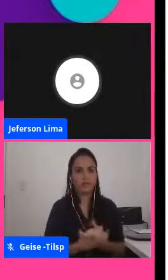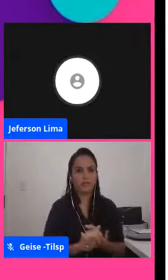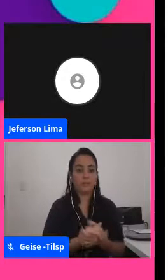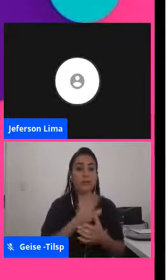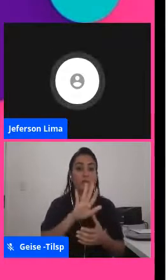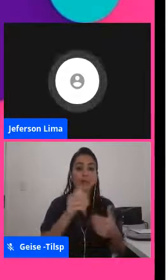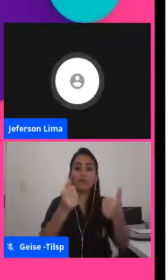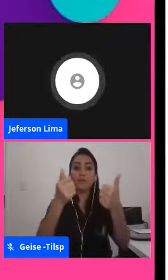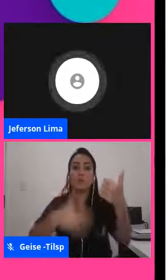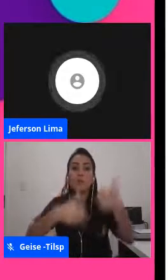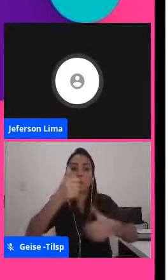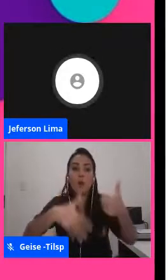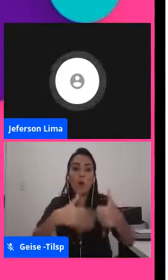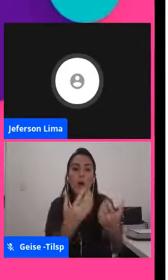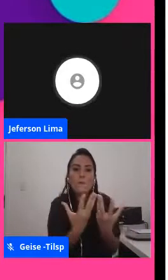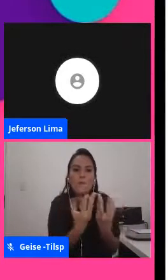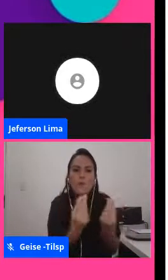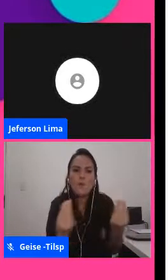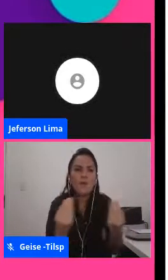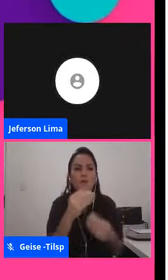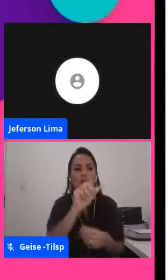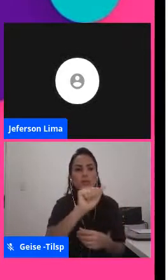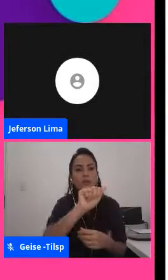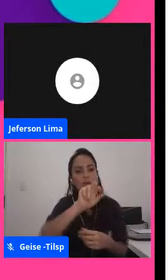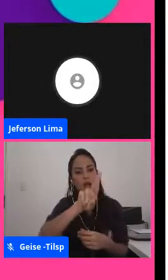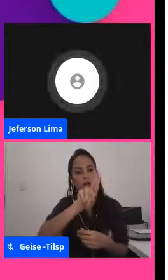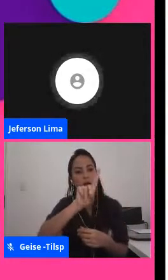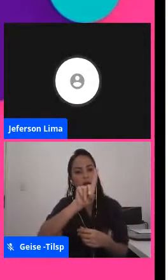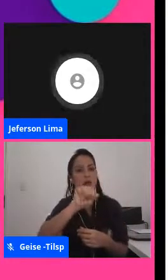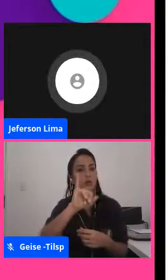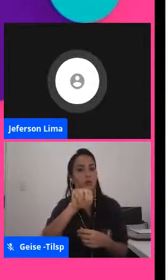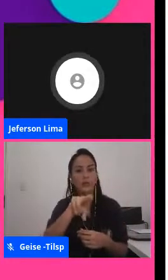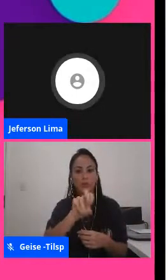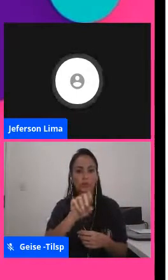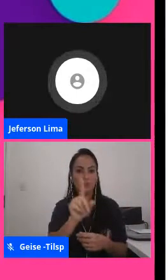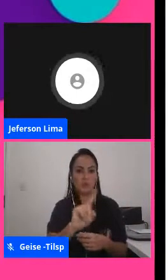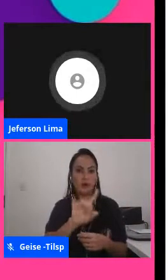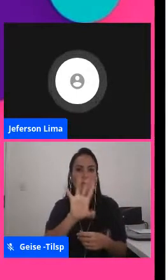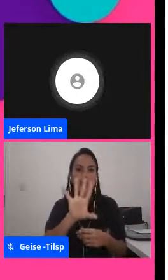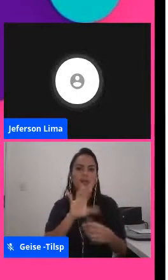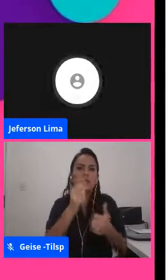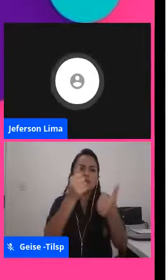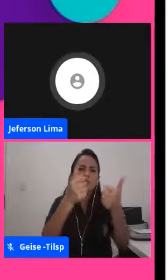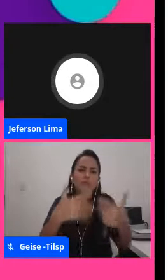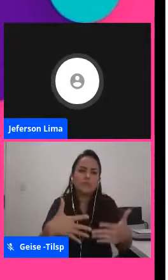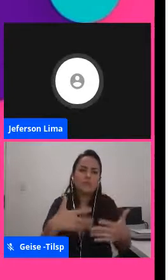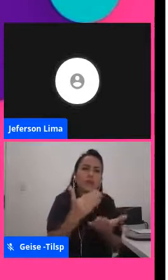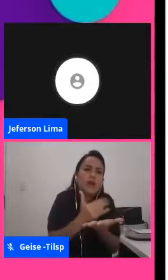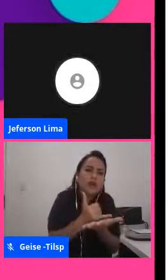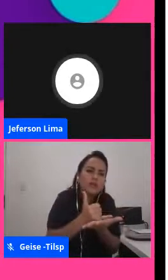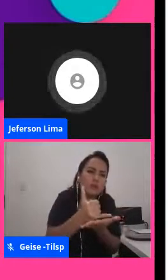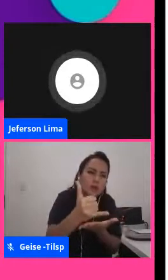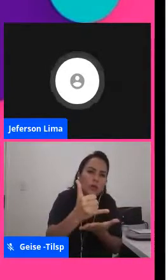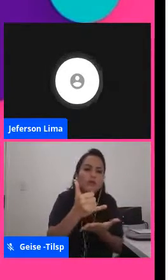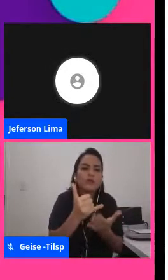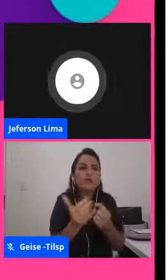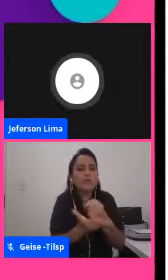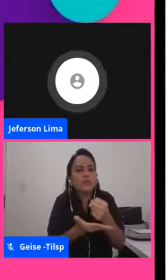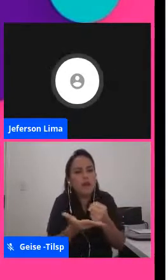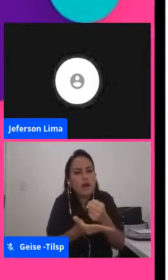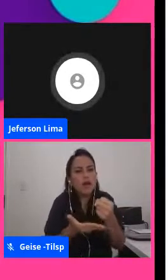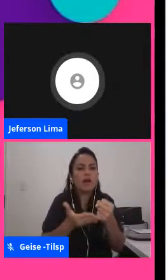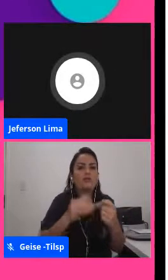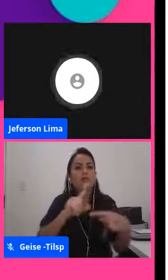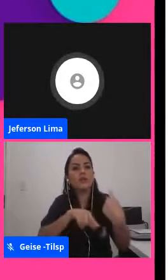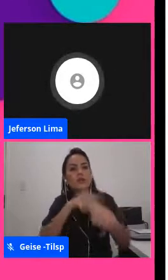o Arduino, eu vou sim dar um pouco de introdução. Para quando a gente estiver realizando essa parte mais de workshop mesmo, né? De estar pegando o código